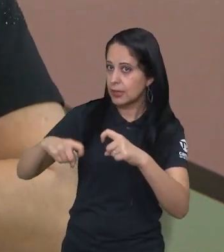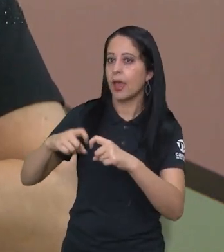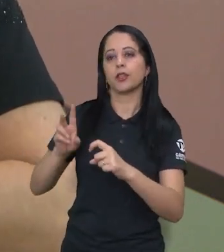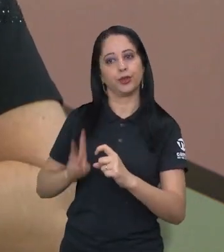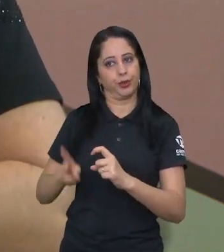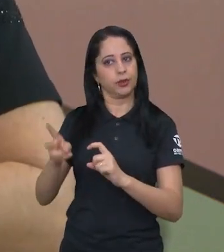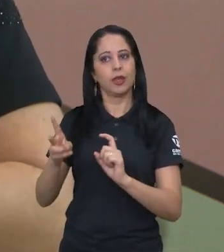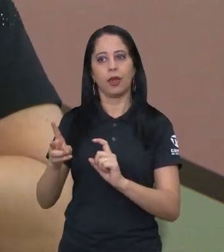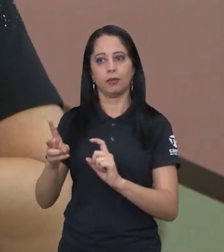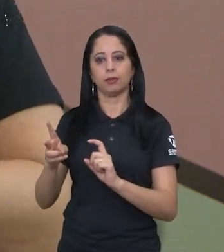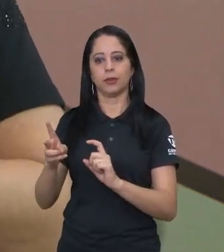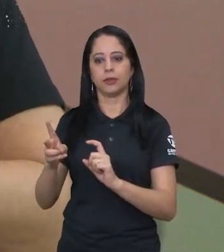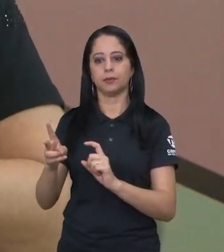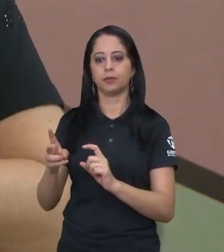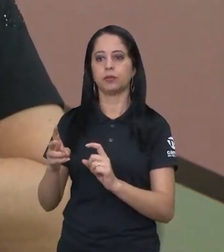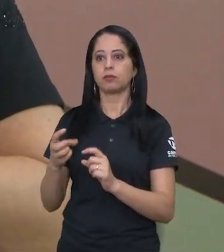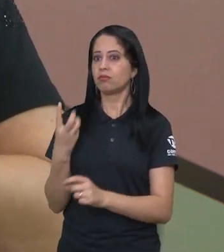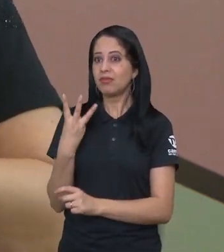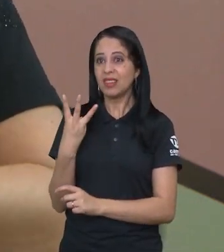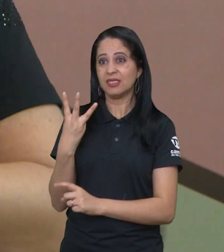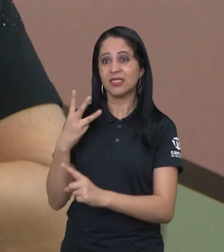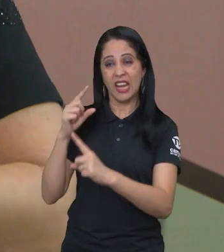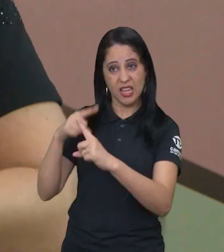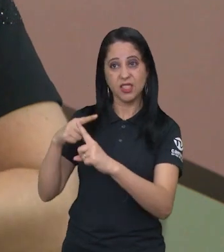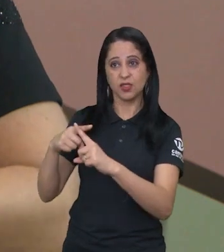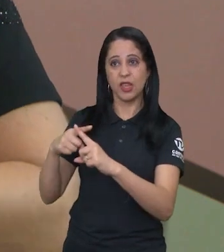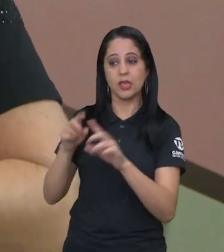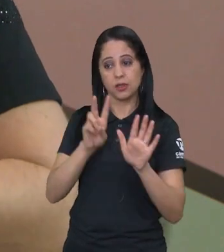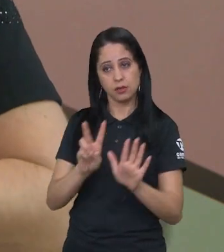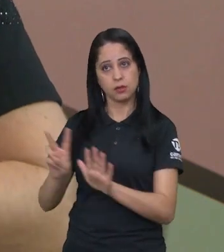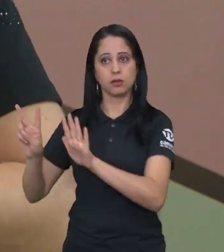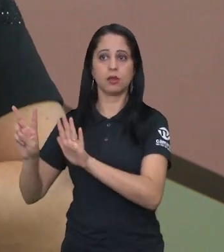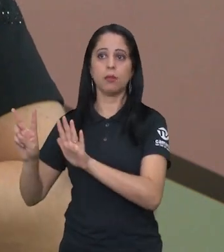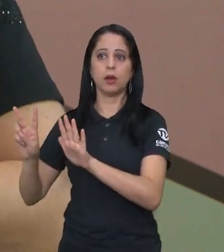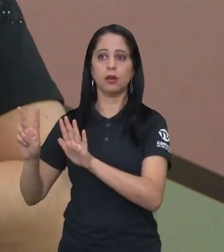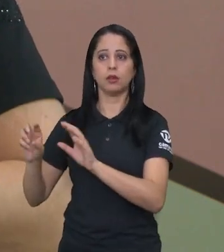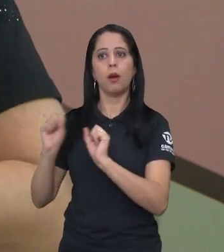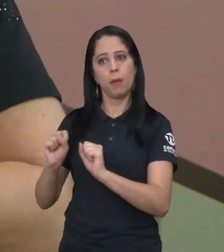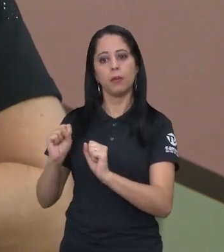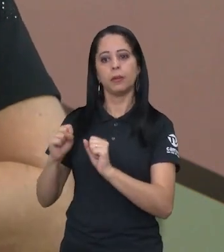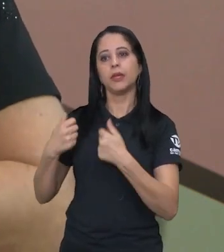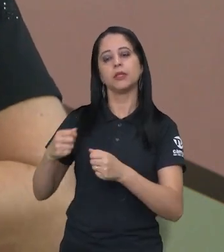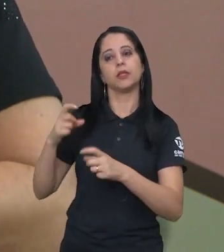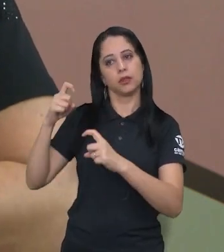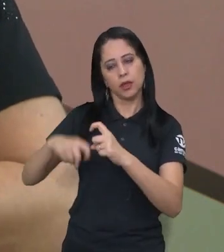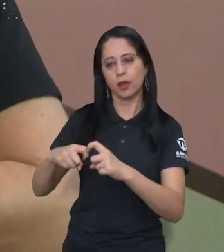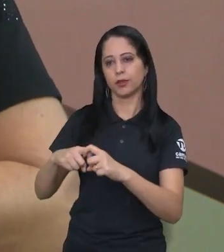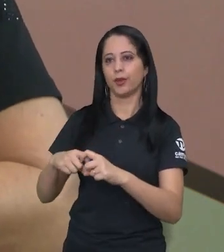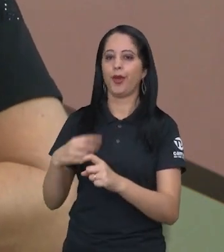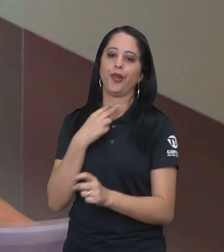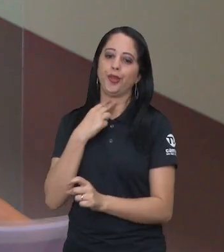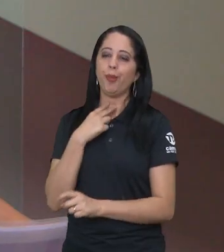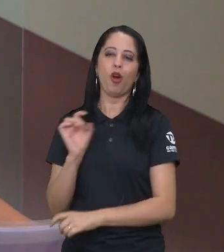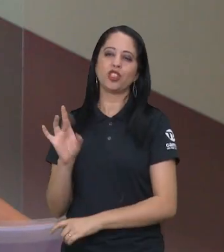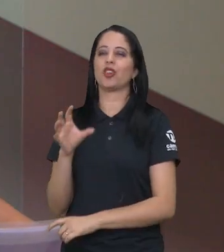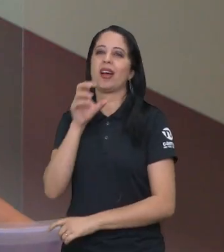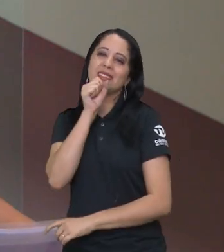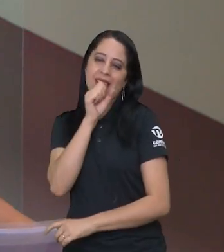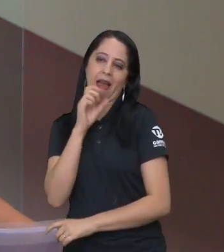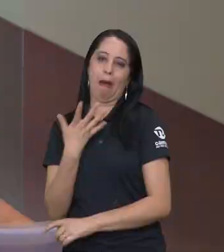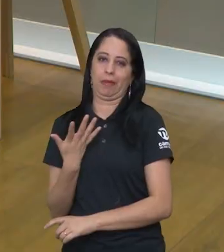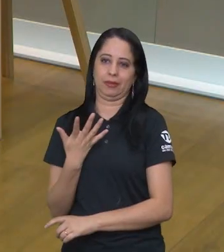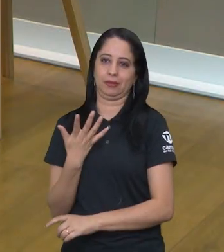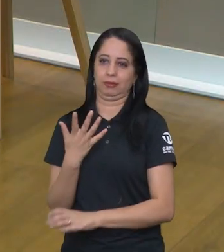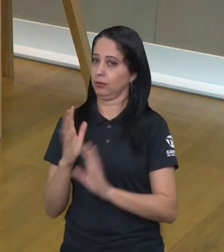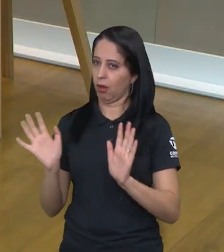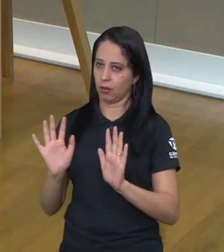sexuais periódicas. O que a gente chama de periódica? Pelo menos 2 a 3 vezes por semana, não pode ser só no fim de semana, né? Acima